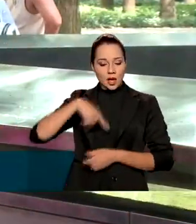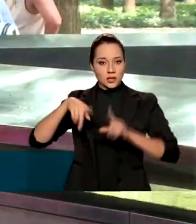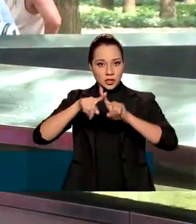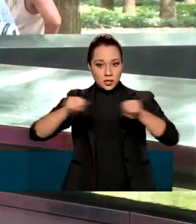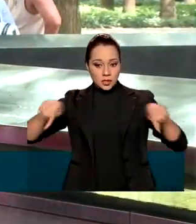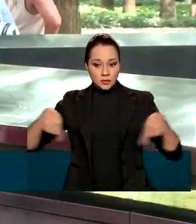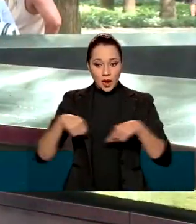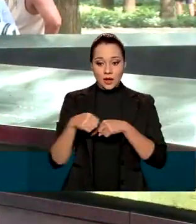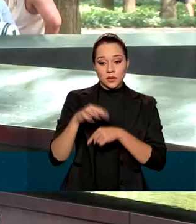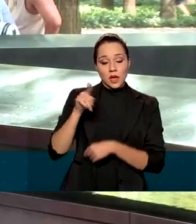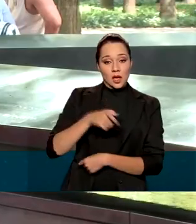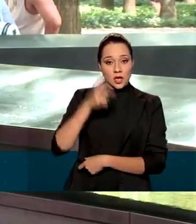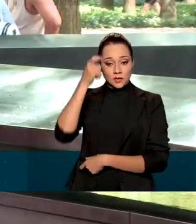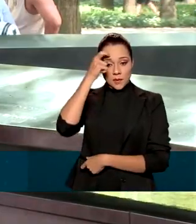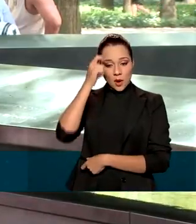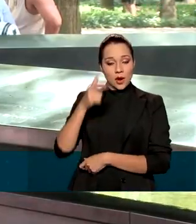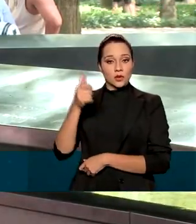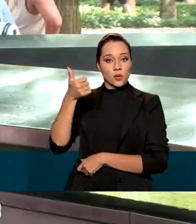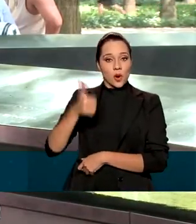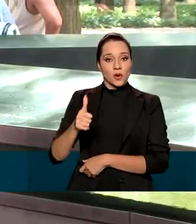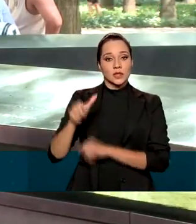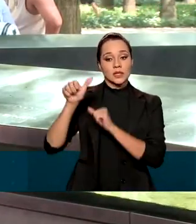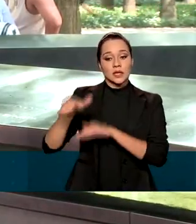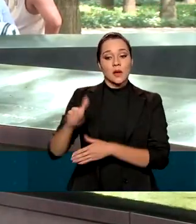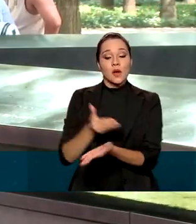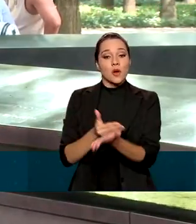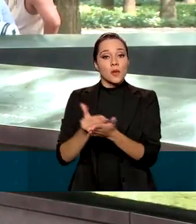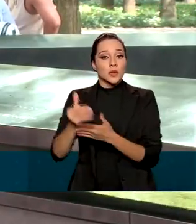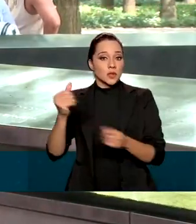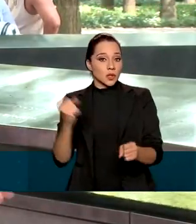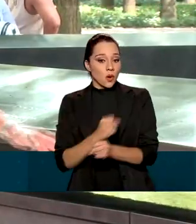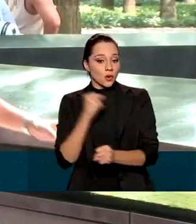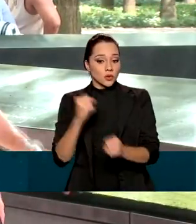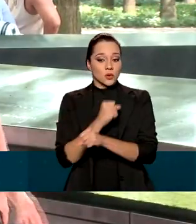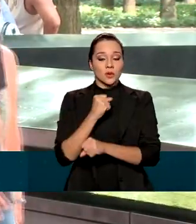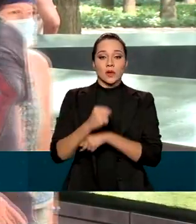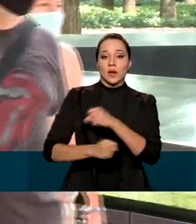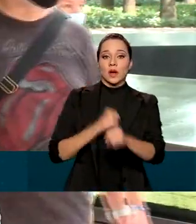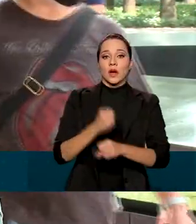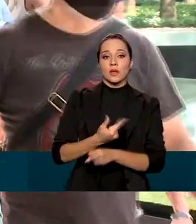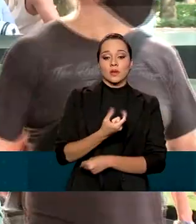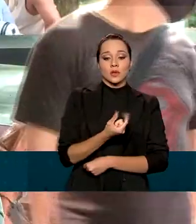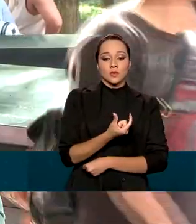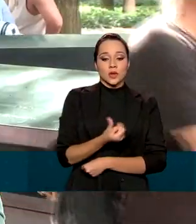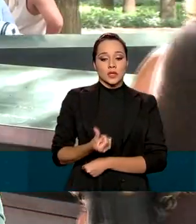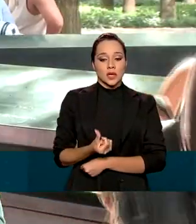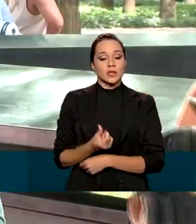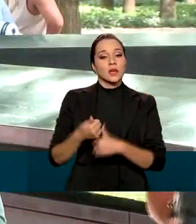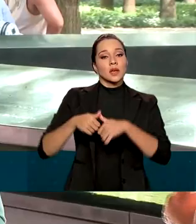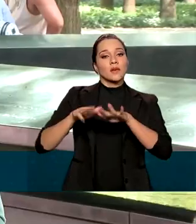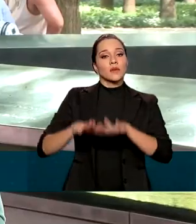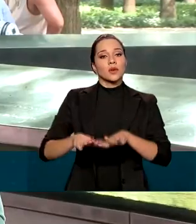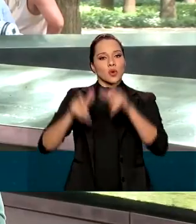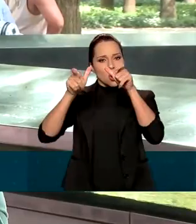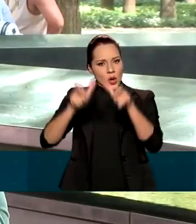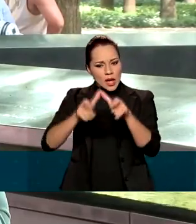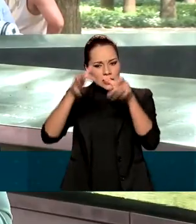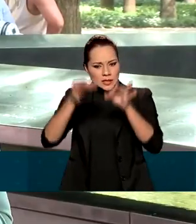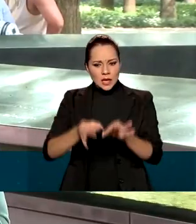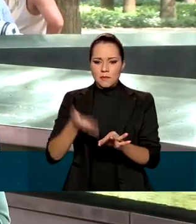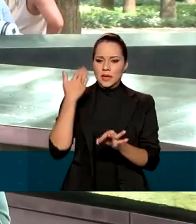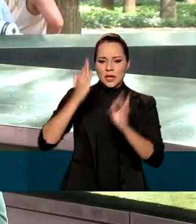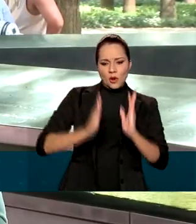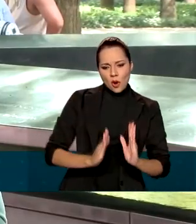esse espaço aqui O Memorial do onze de setembro começou a ser construído em 2006 e fica no local exato